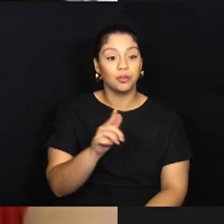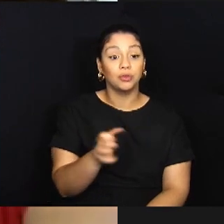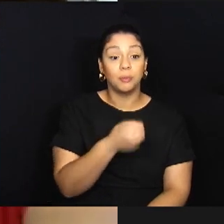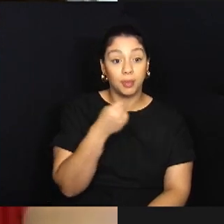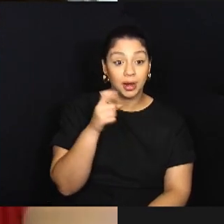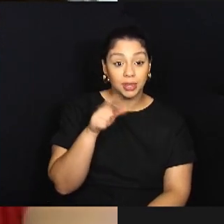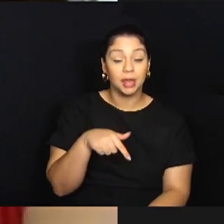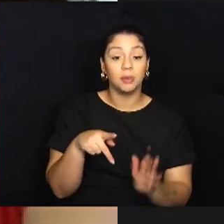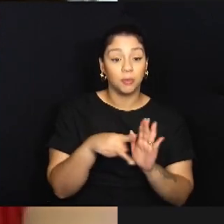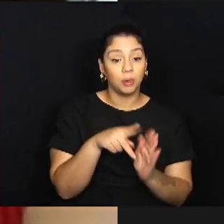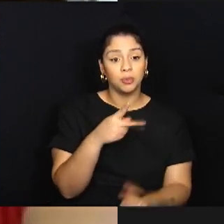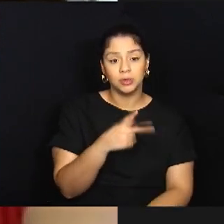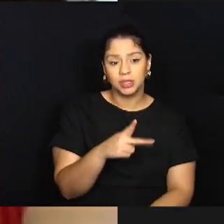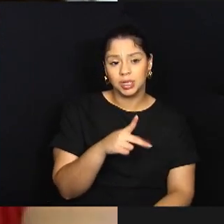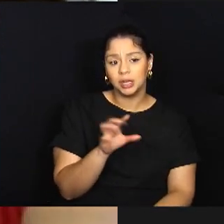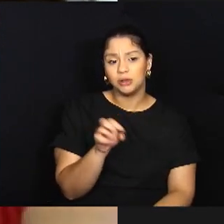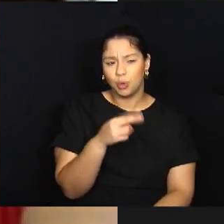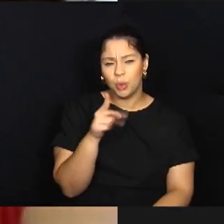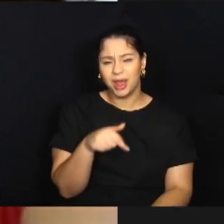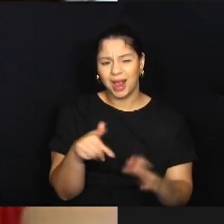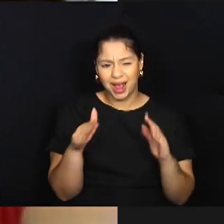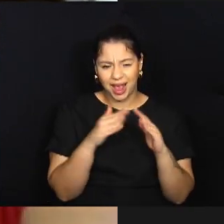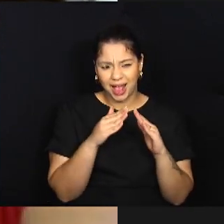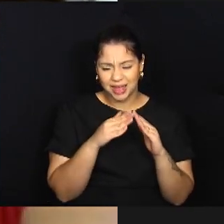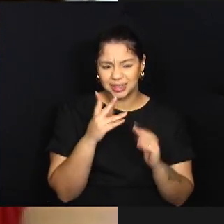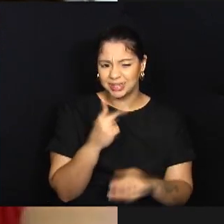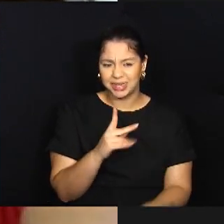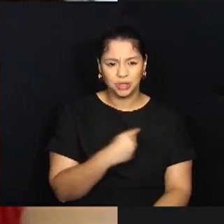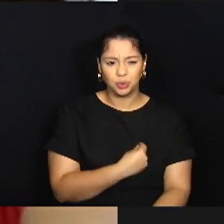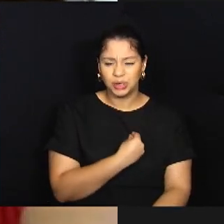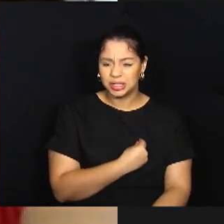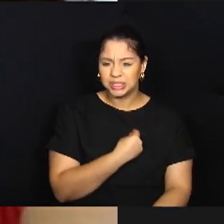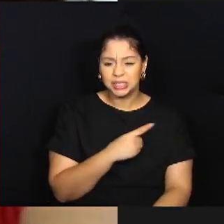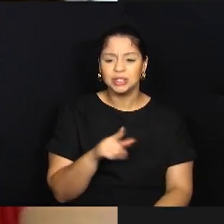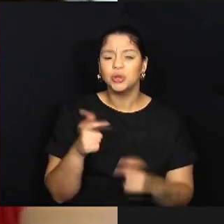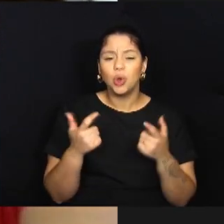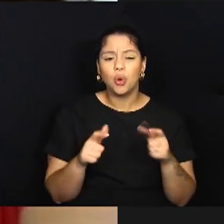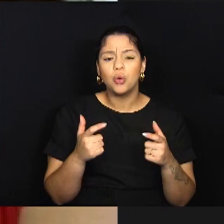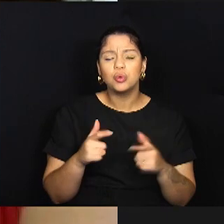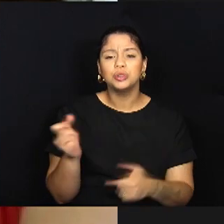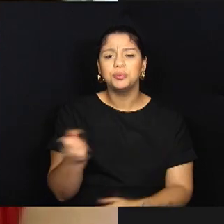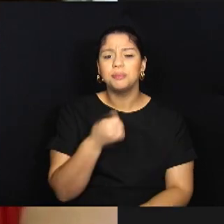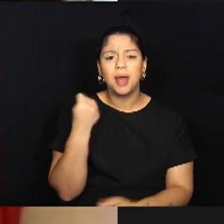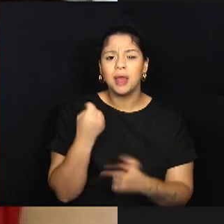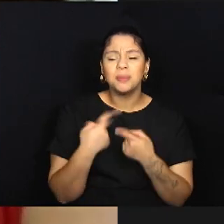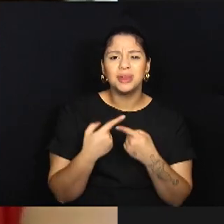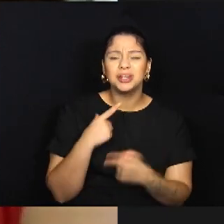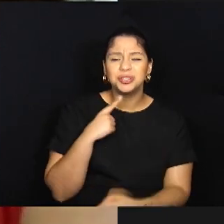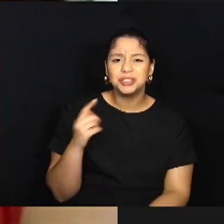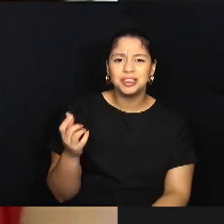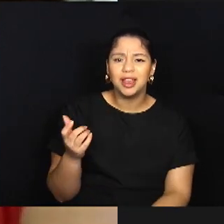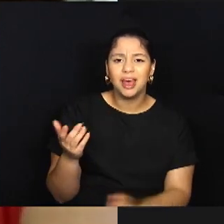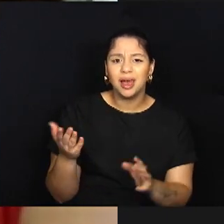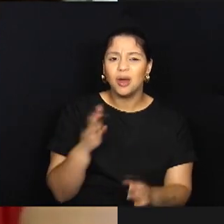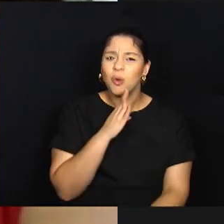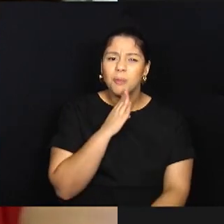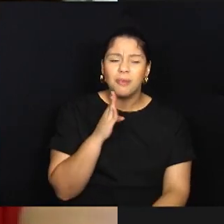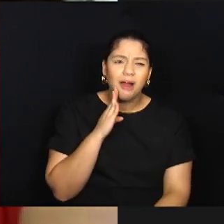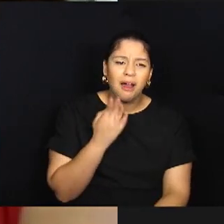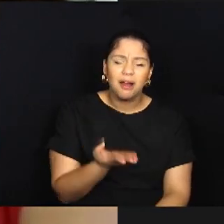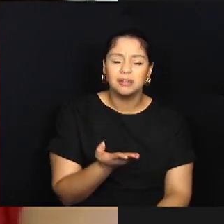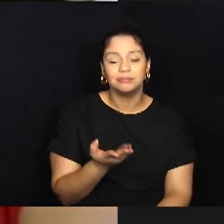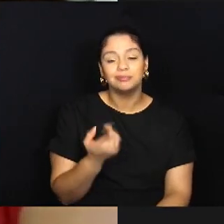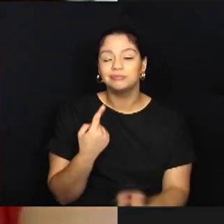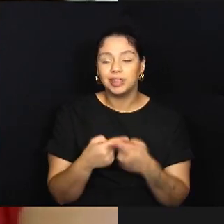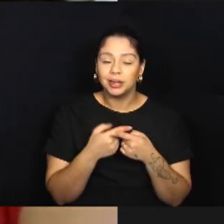Eu não sei se era dele ou era na casa dele, o Dali, que não existe mais. Onde era esse bar? Por que tinha um bar que era do Rubem Alves?